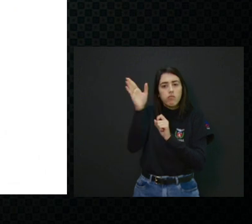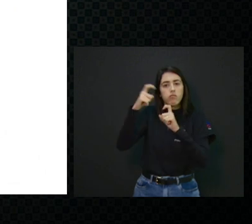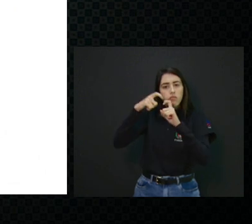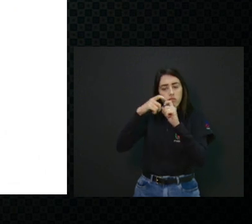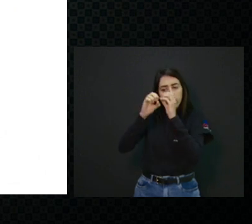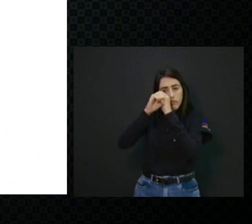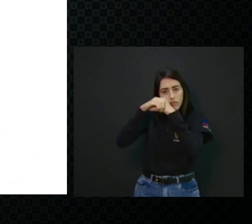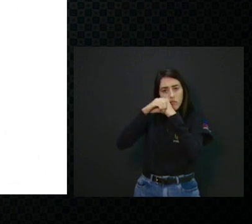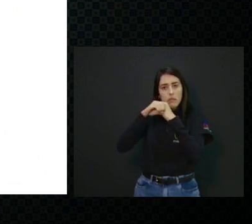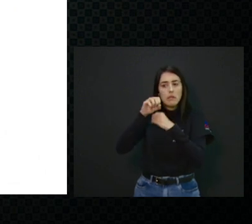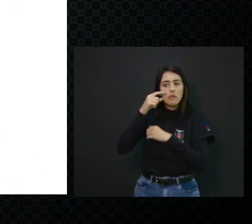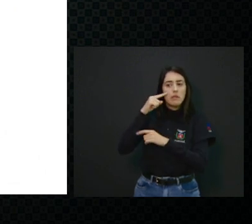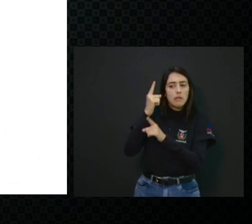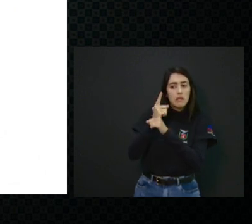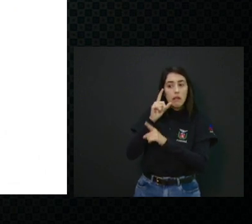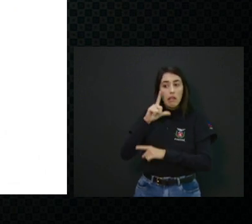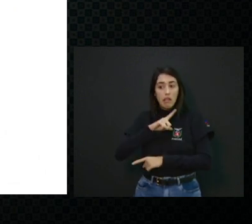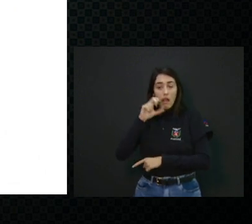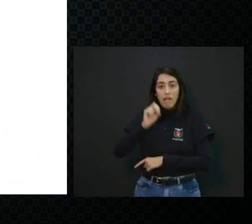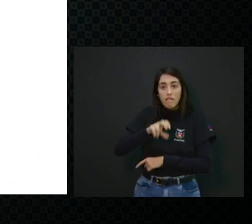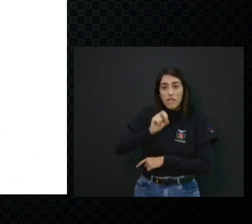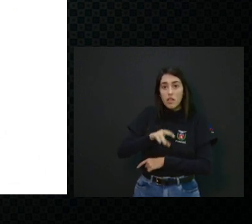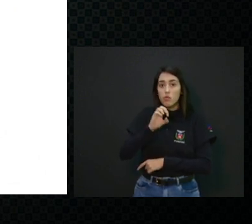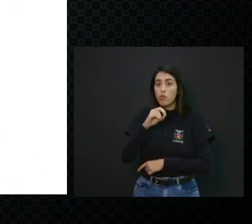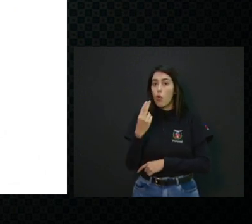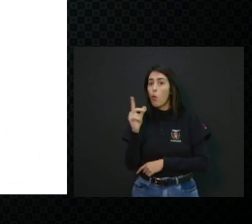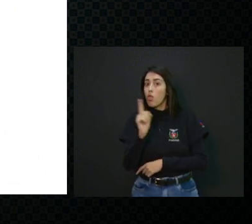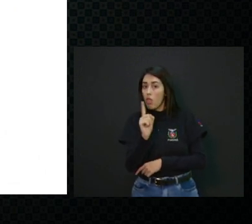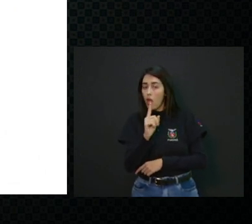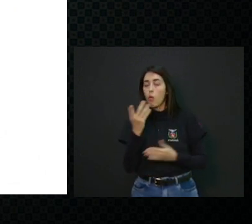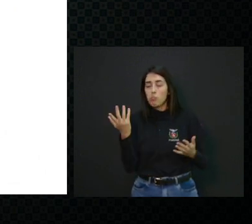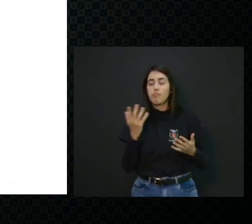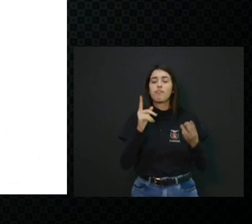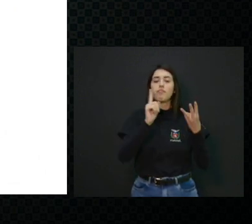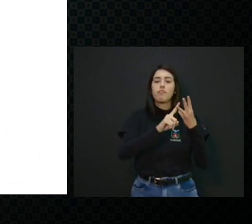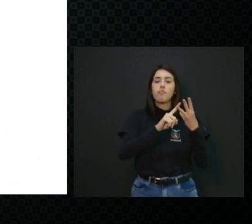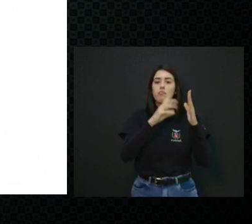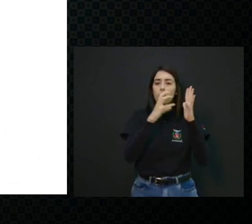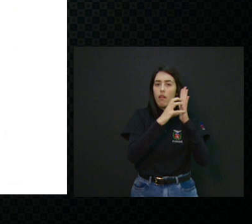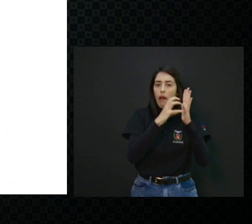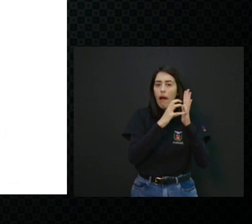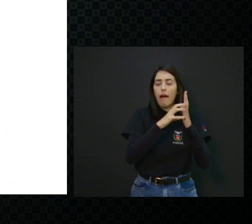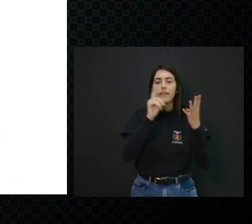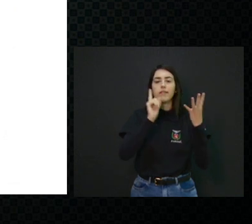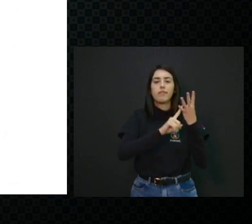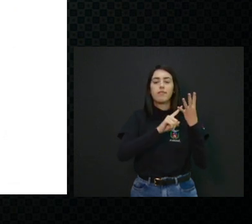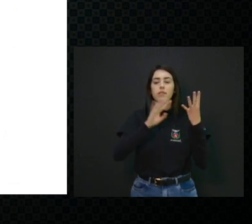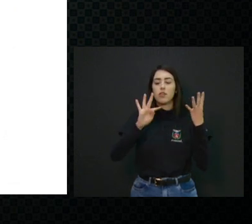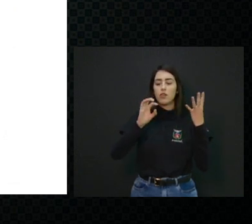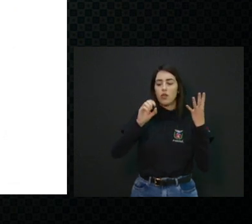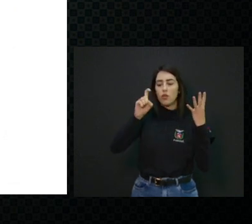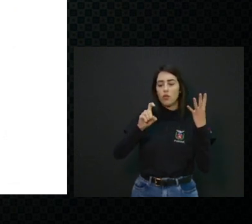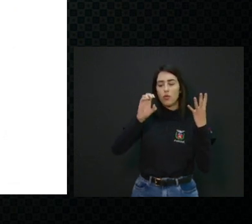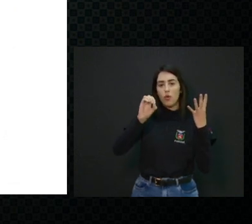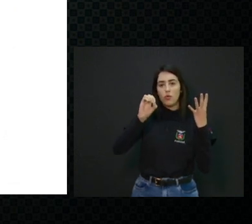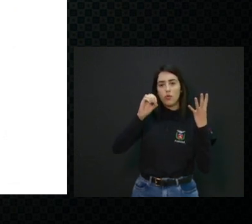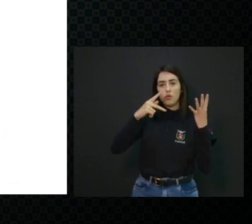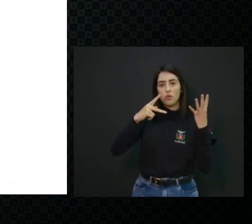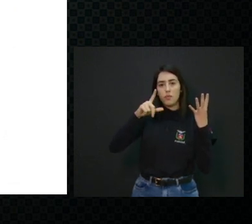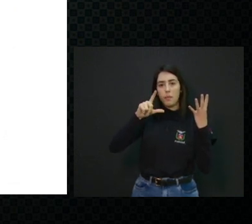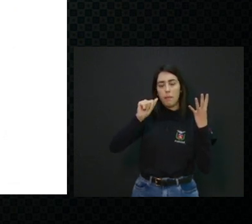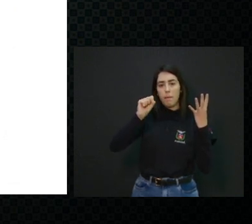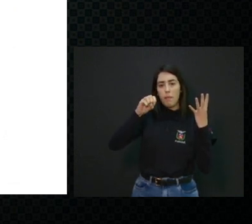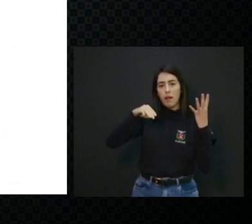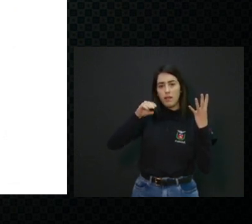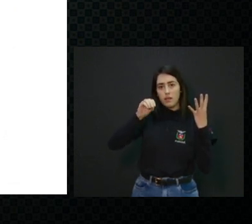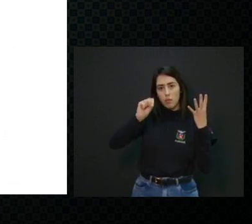esse vírus e você trata antes de engravidar, a própria AIDS, toxoplasmose, sífilis congênita,